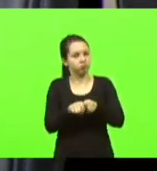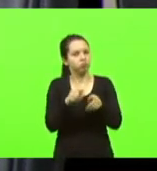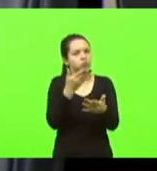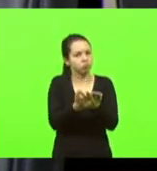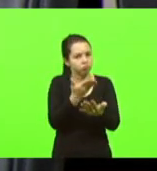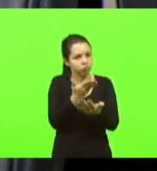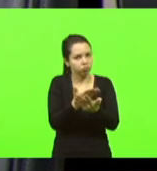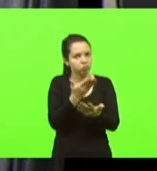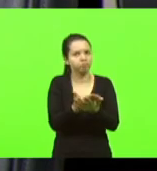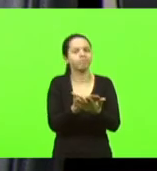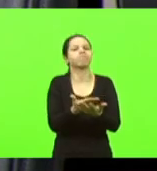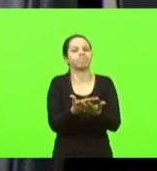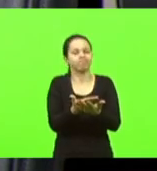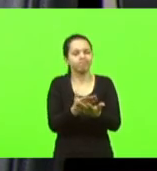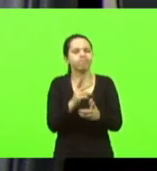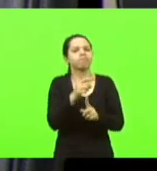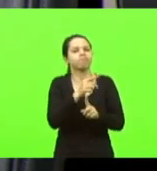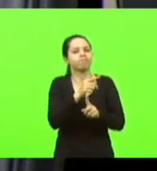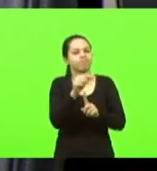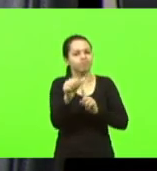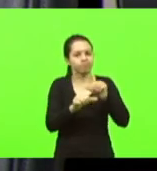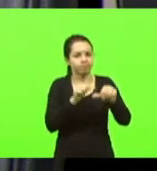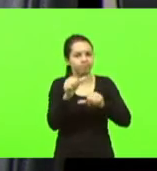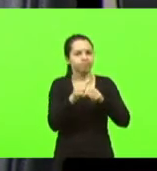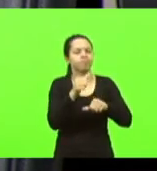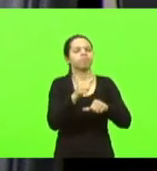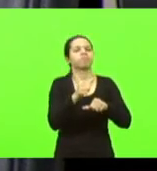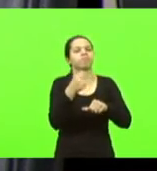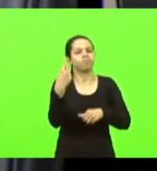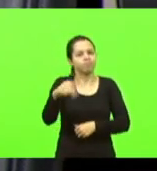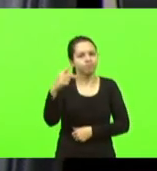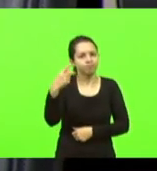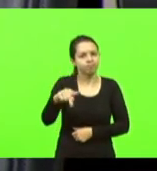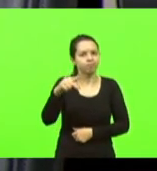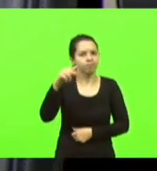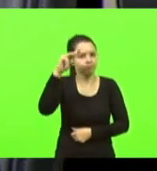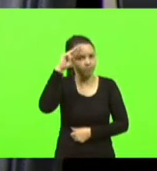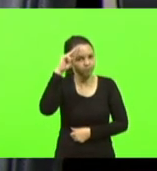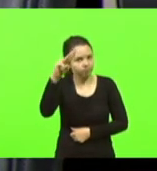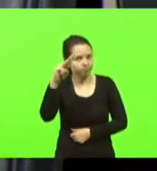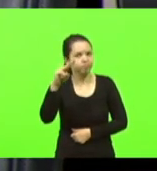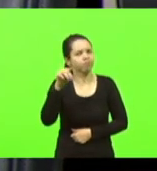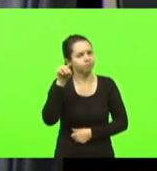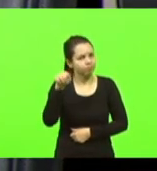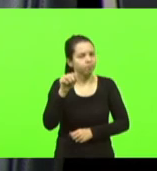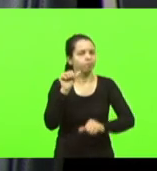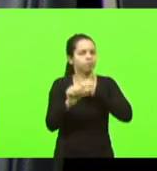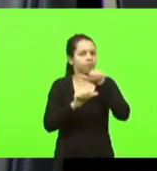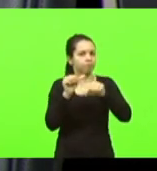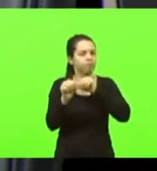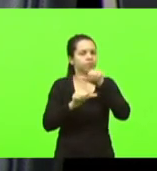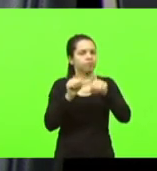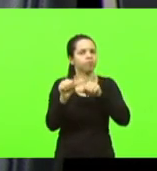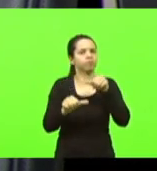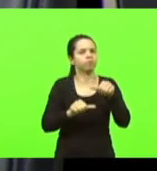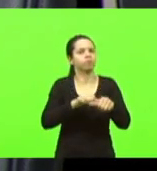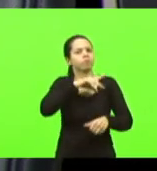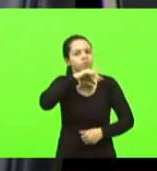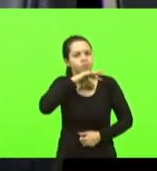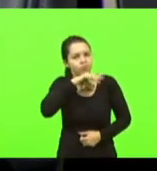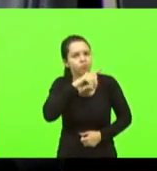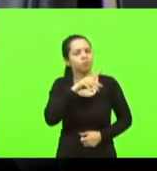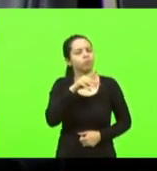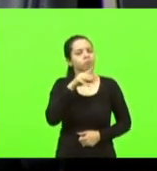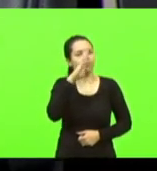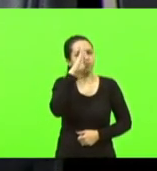reforma apresentada pelo chefe Moisés e ela é uma reforma Cruel principalmente com um pequeno trabalhador